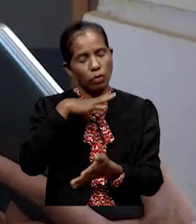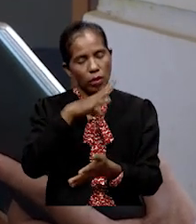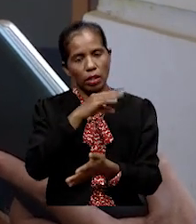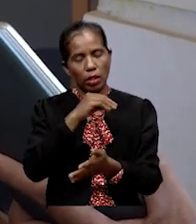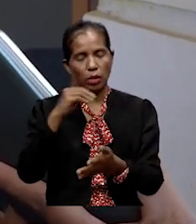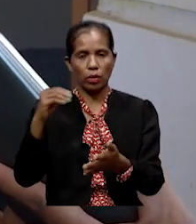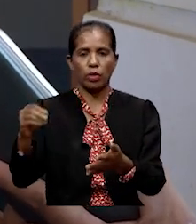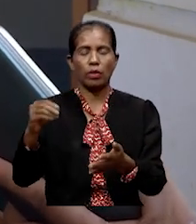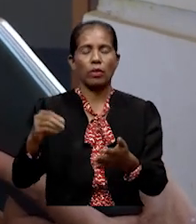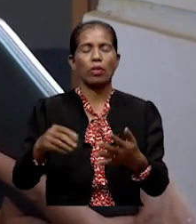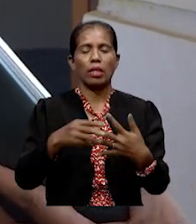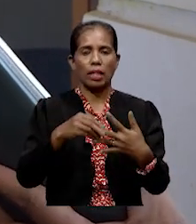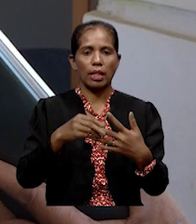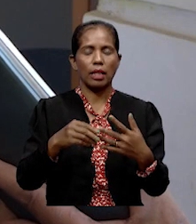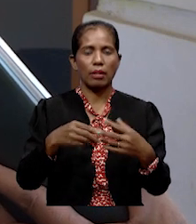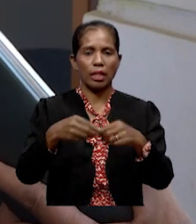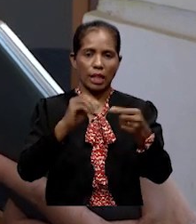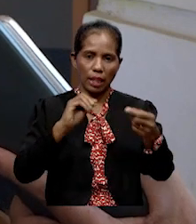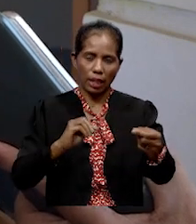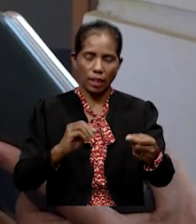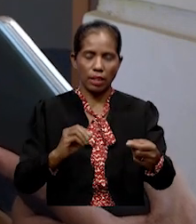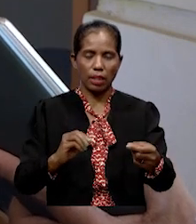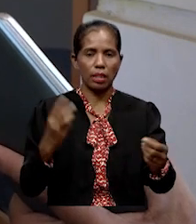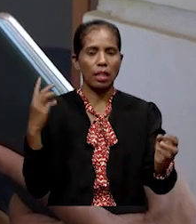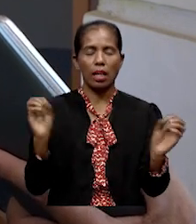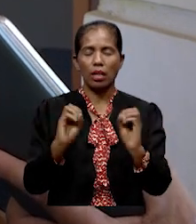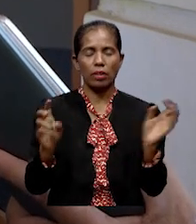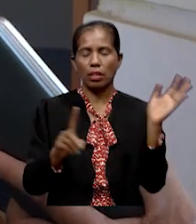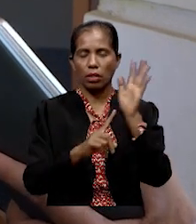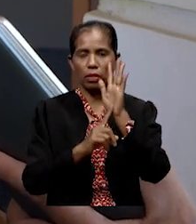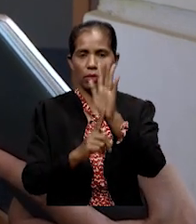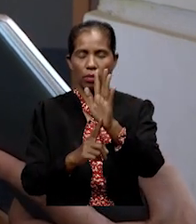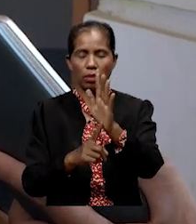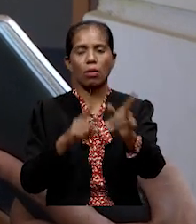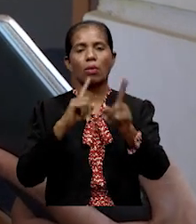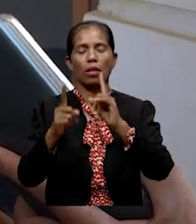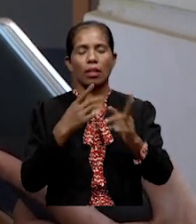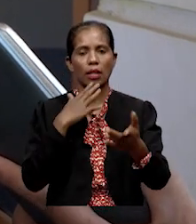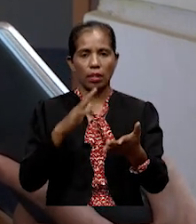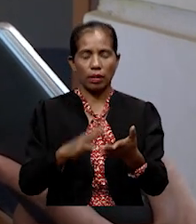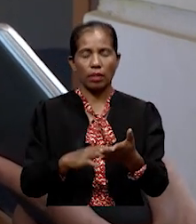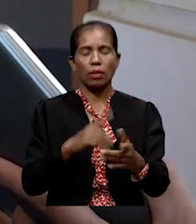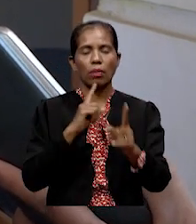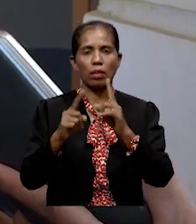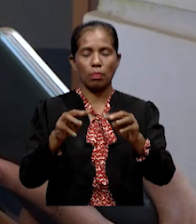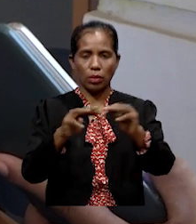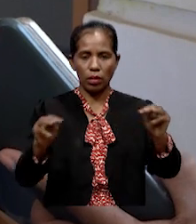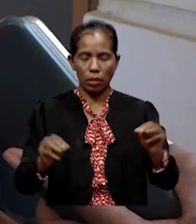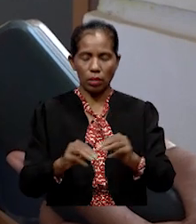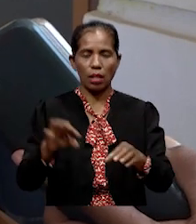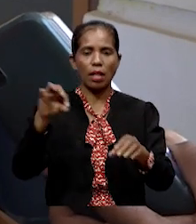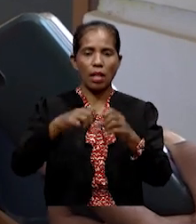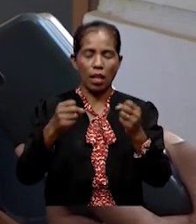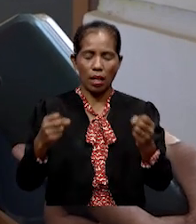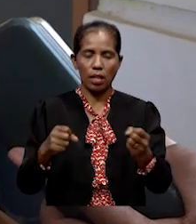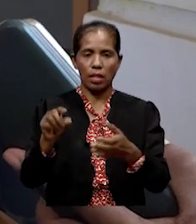acta laos hanesan público public sira hal especulação kataka to ye município detecta boletim balo kuakona e